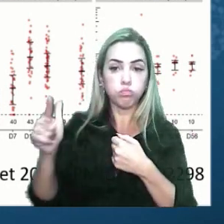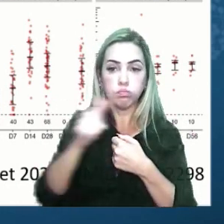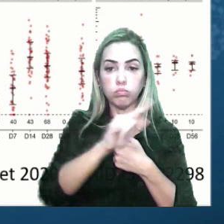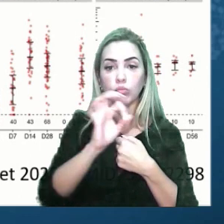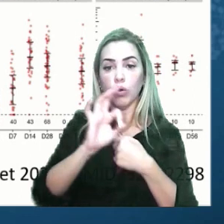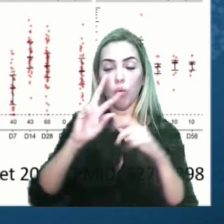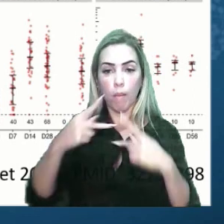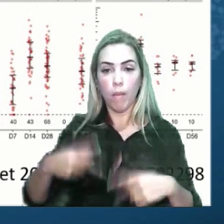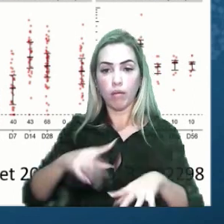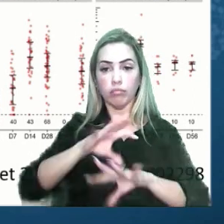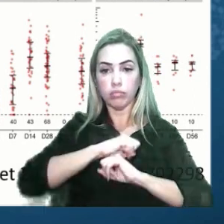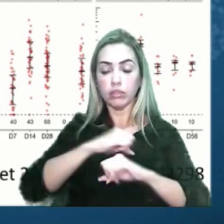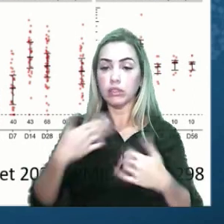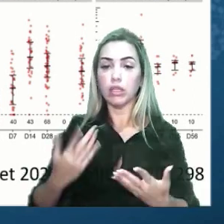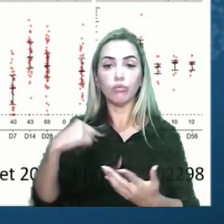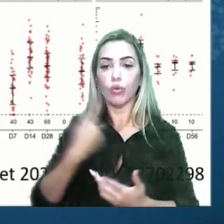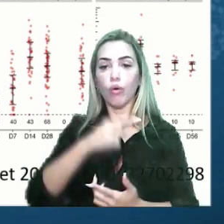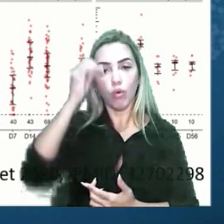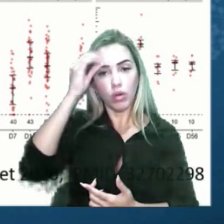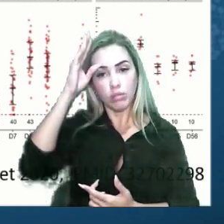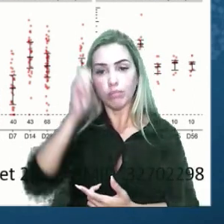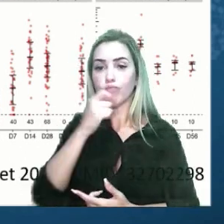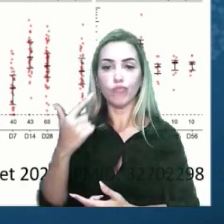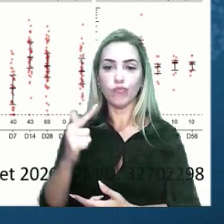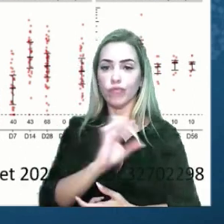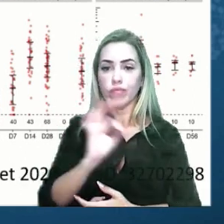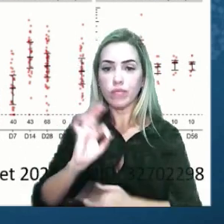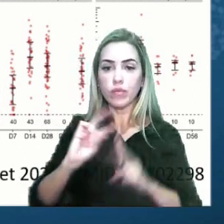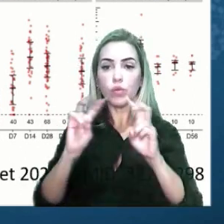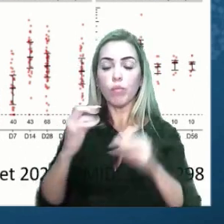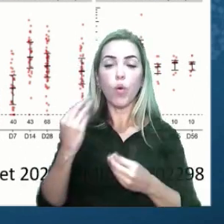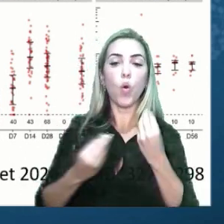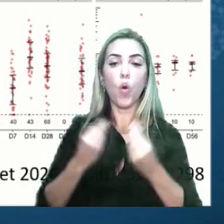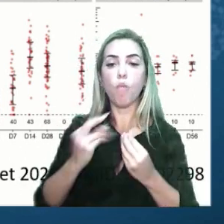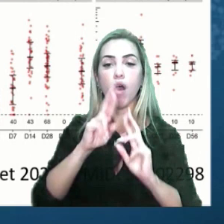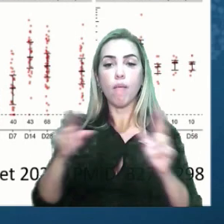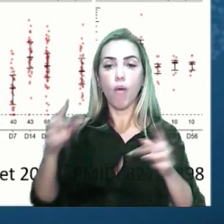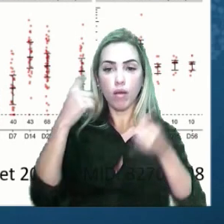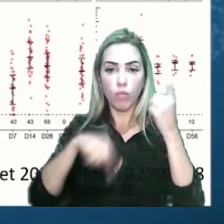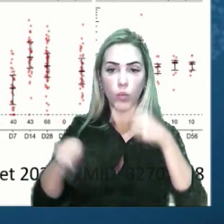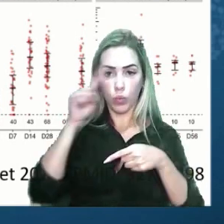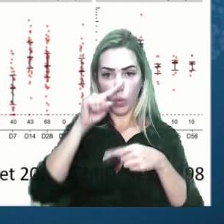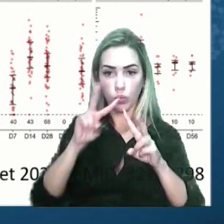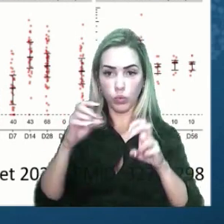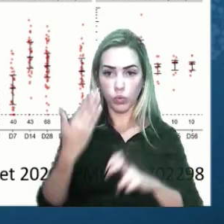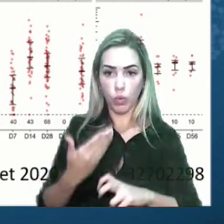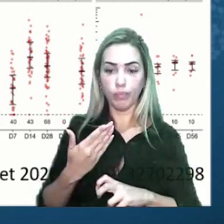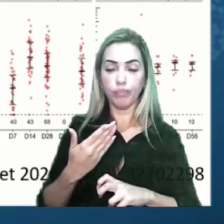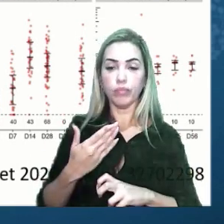infectasse humanos, então a gente não tinha nenhum conhecimento sobre qual seria a resposta imunológica. Então, quando a gente vê a